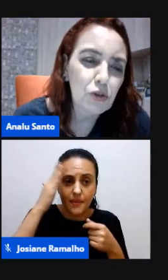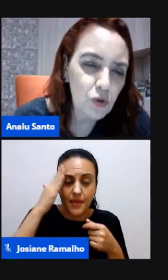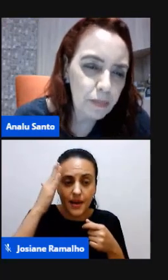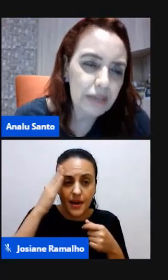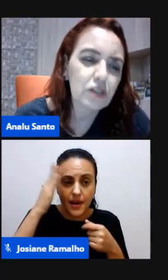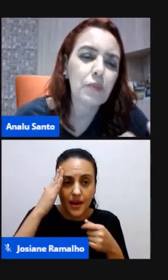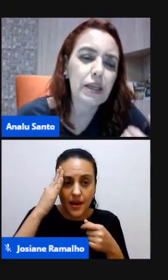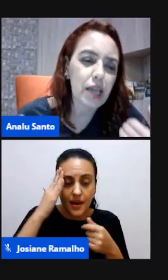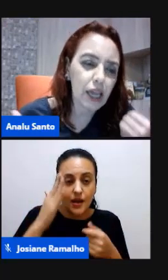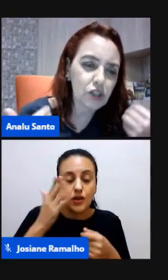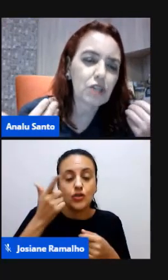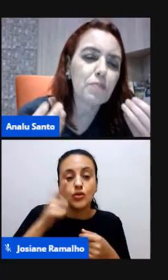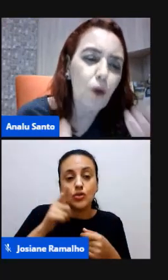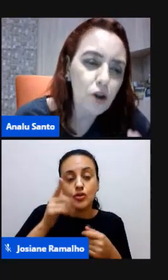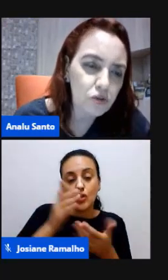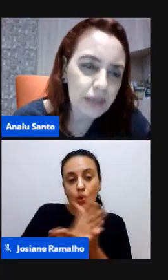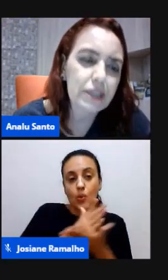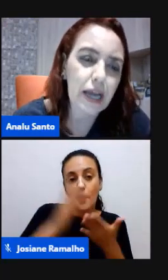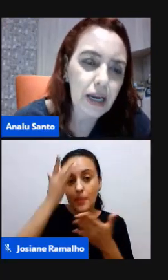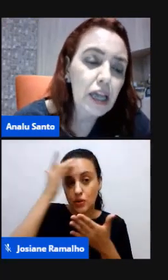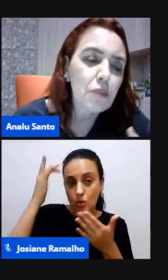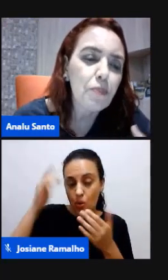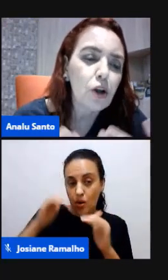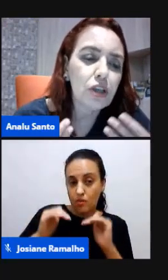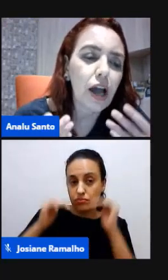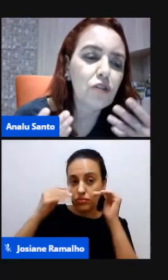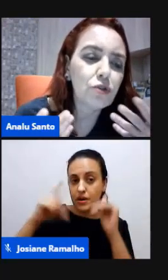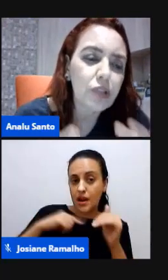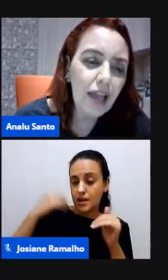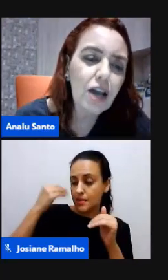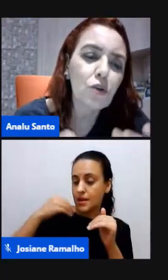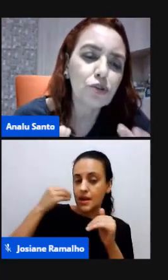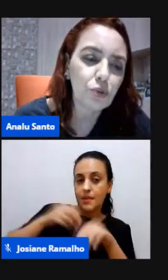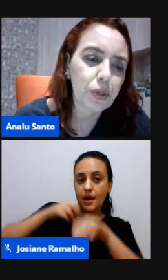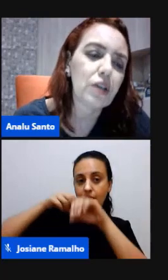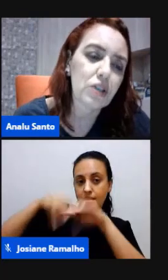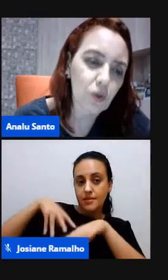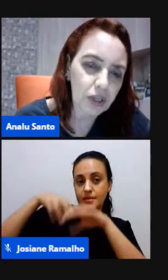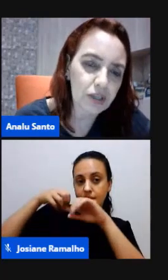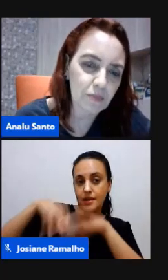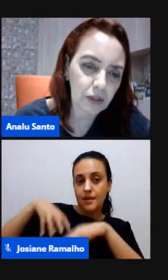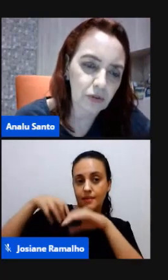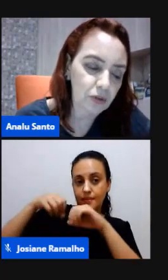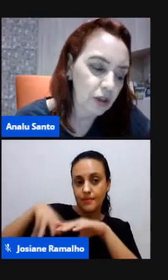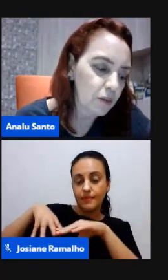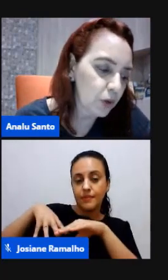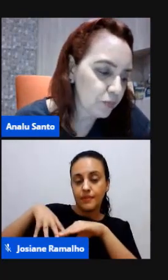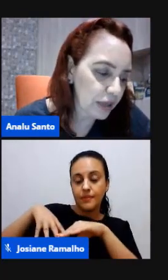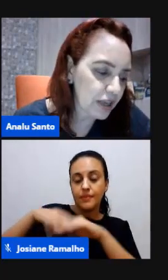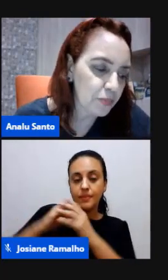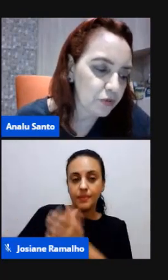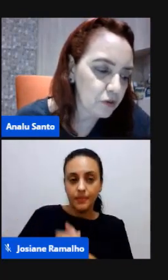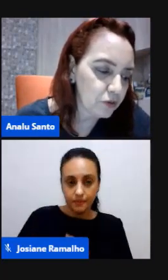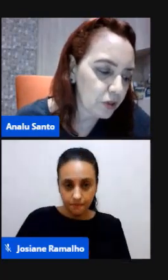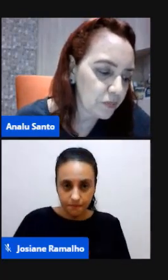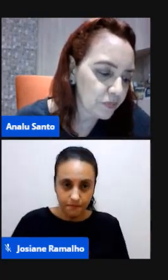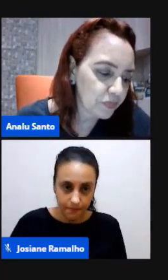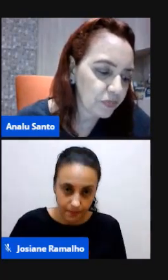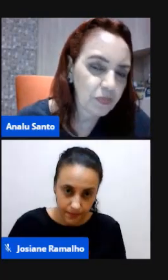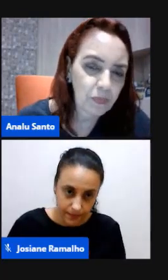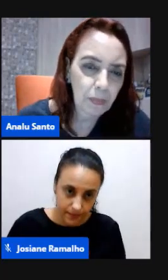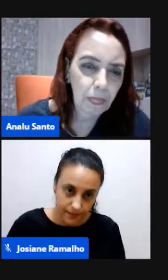essa pessoa mais experiente que pode passar, que pode ajudá-la a construir esse conhecimento? Pode passar, por